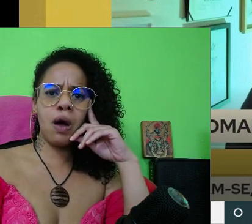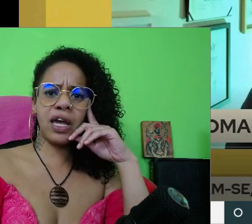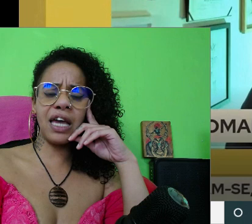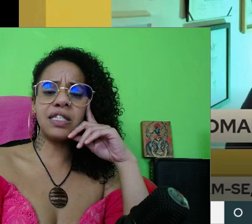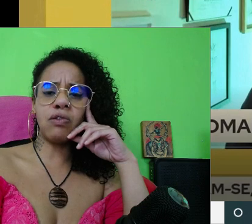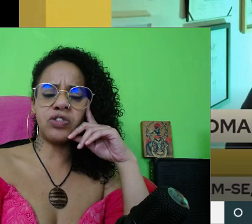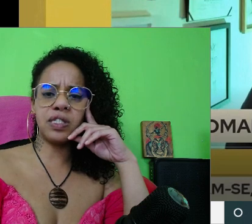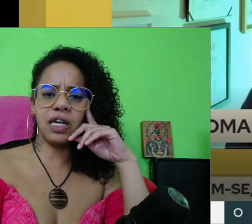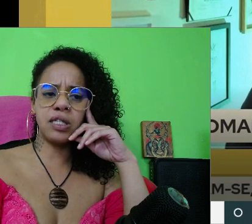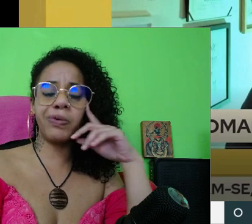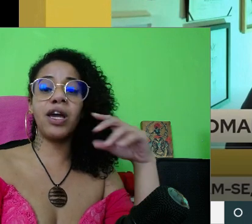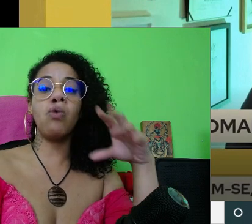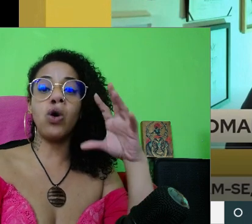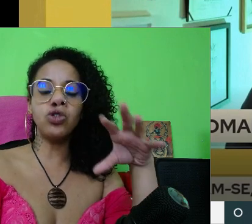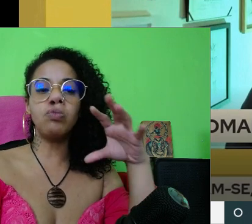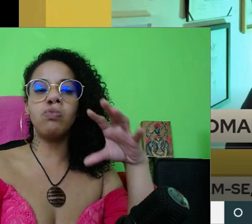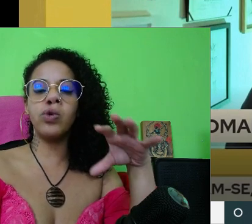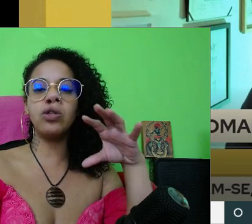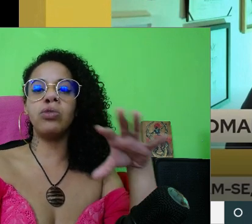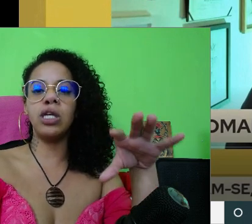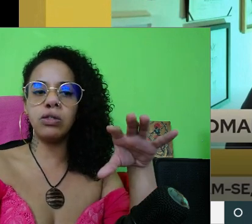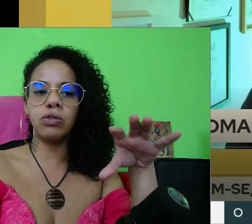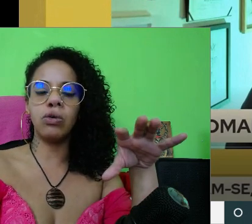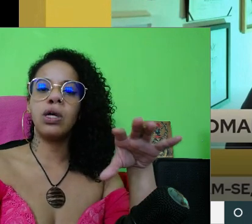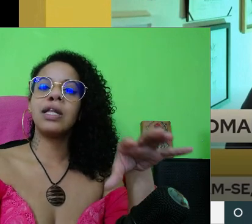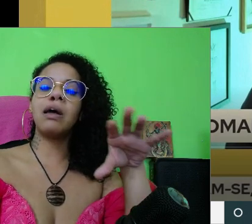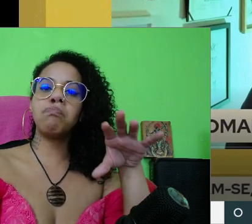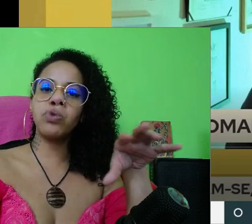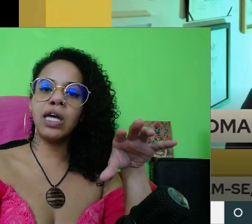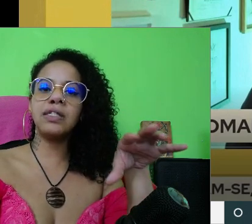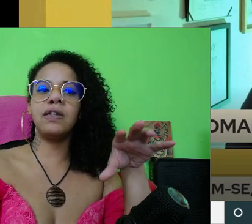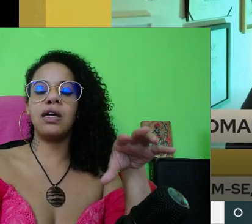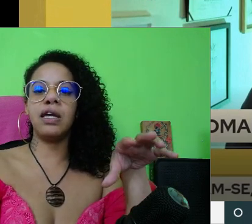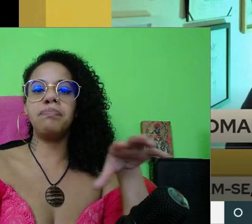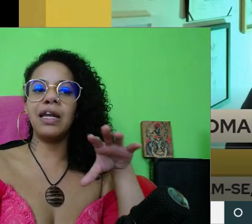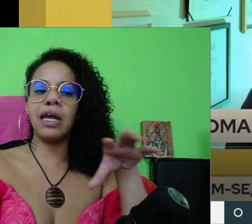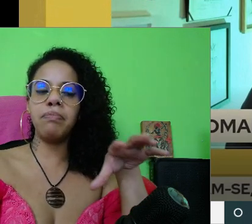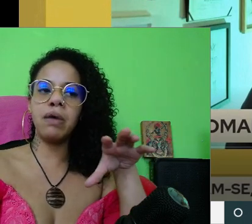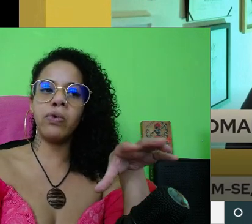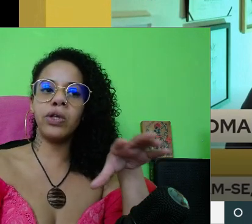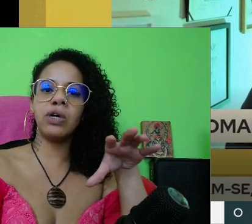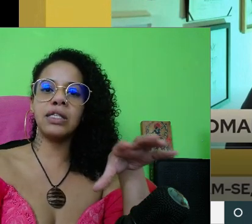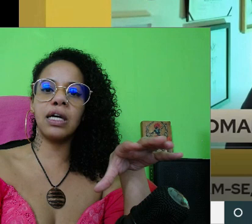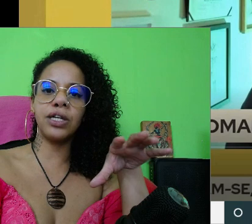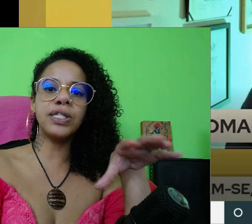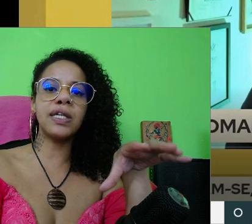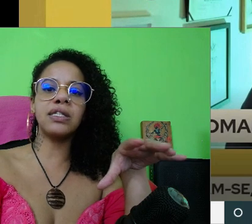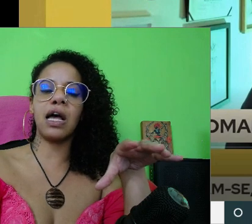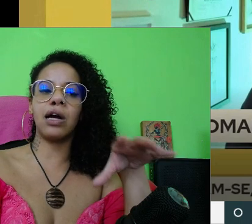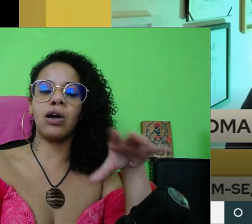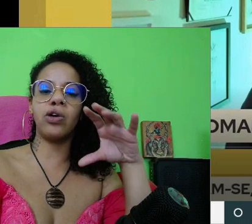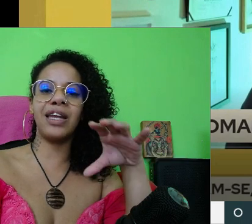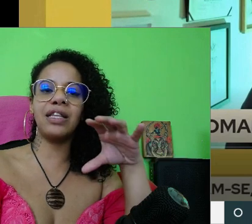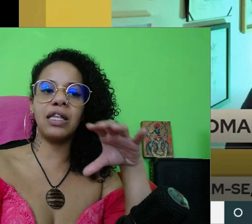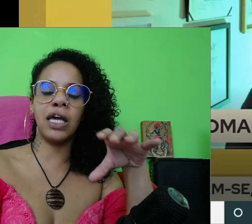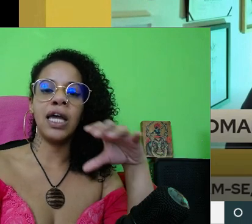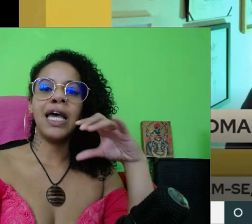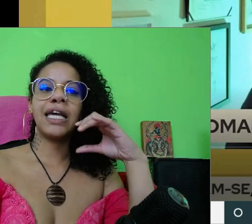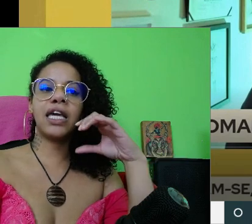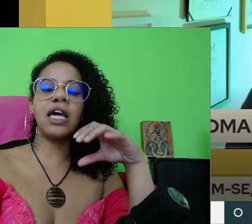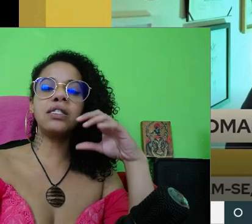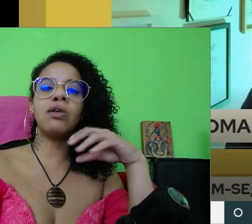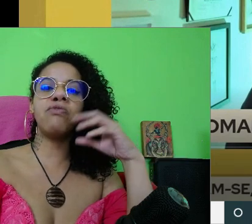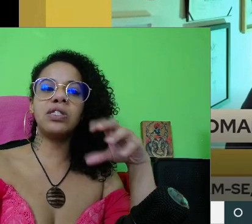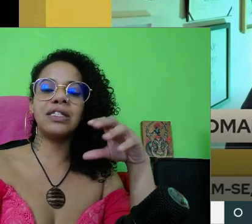qualquer que são vocês porque eu ouço muito isso da burguesia e me lembra muito Casa Grande Senzala agora eu quero entender